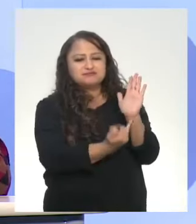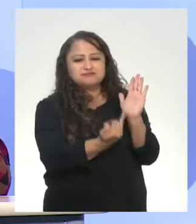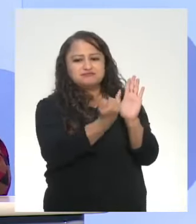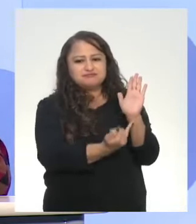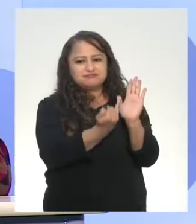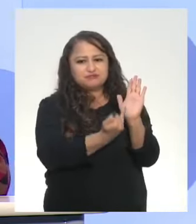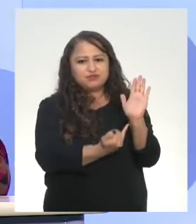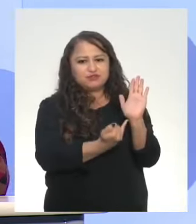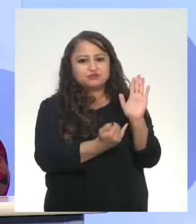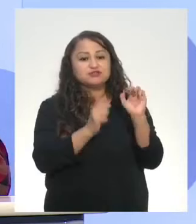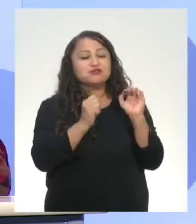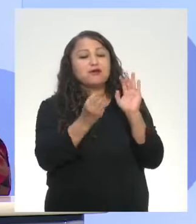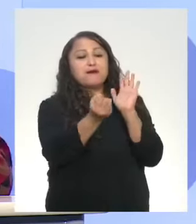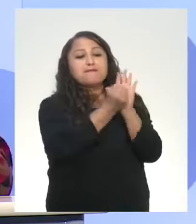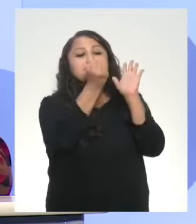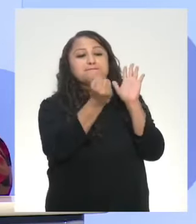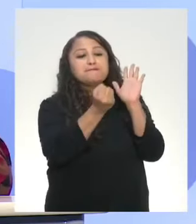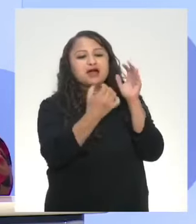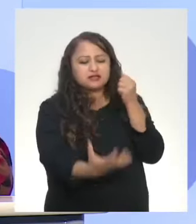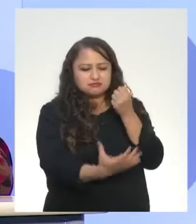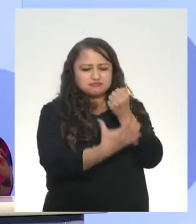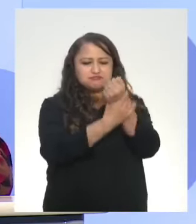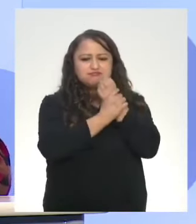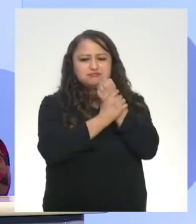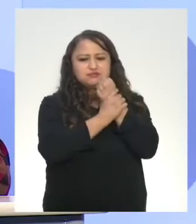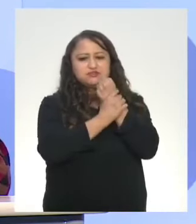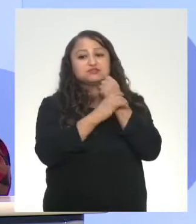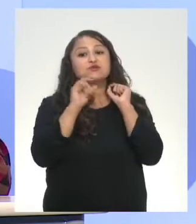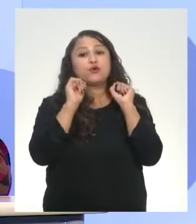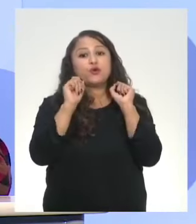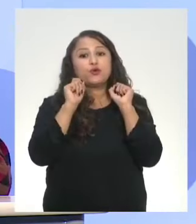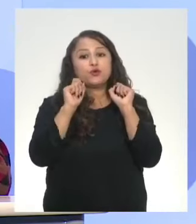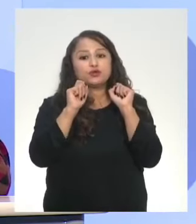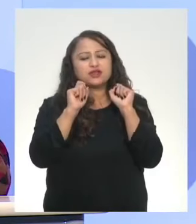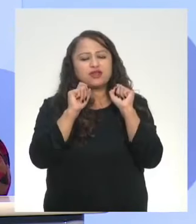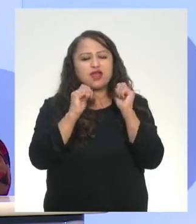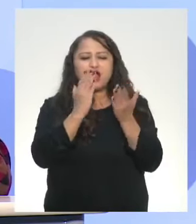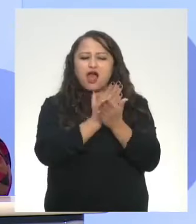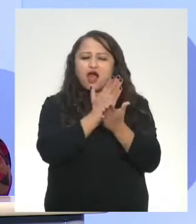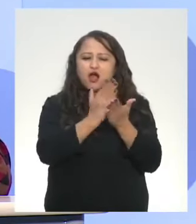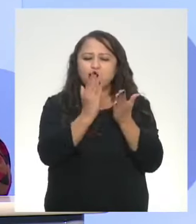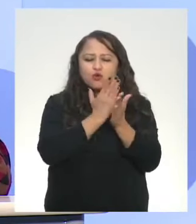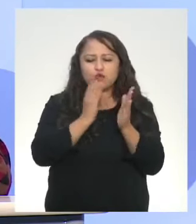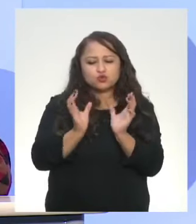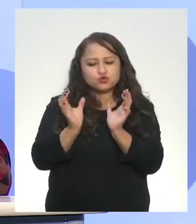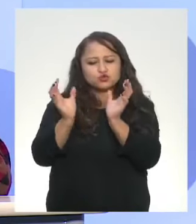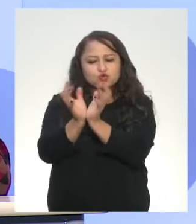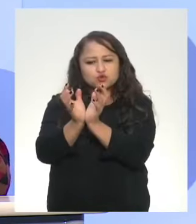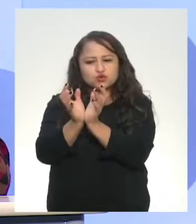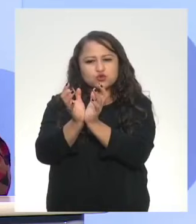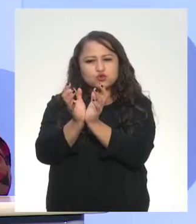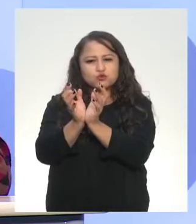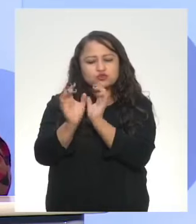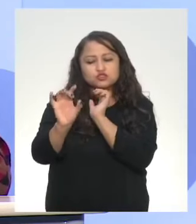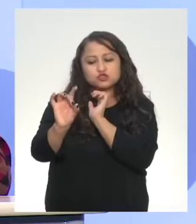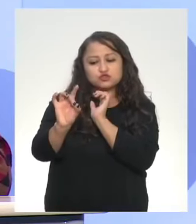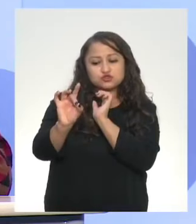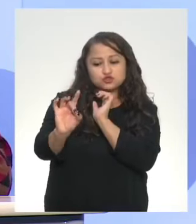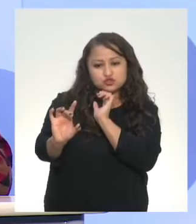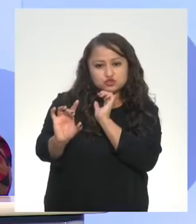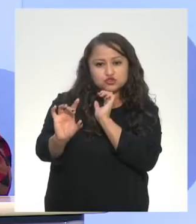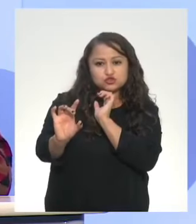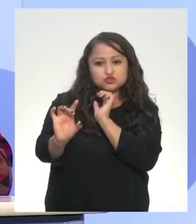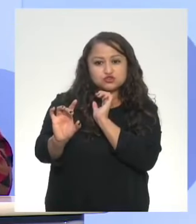das monarquias absolutistas nesse momento é que alguns grupos apenas estavam